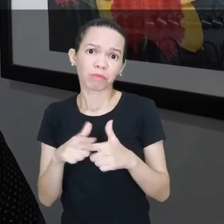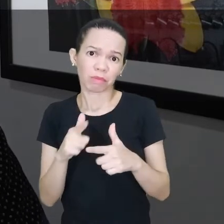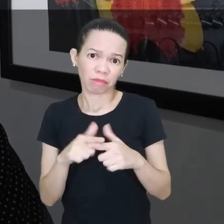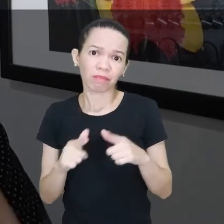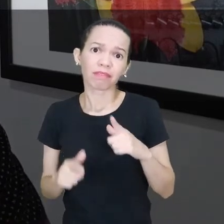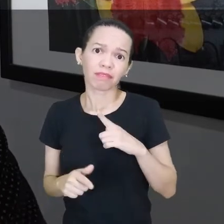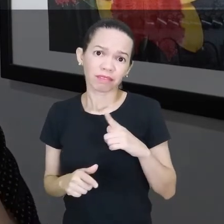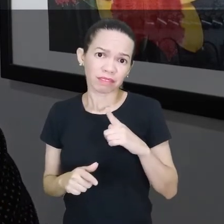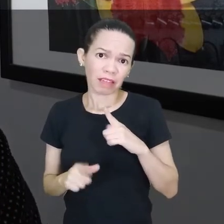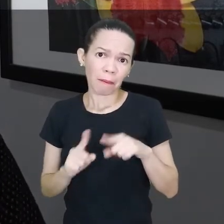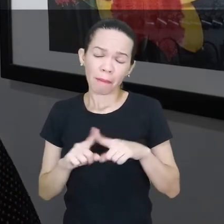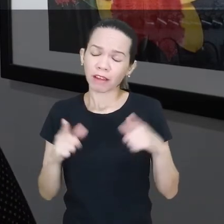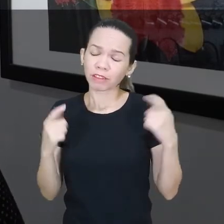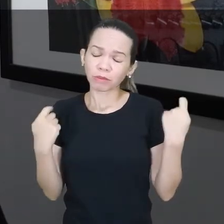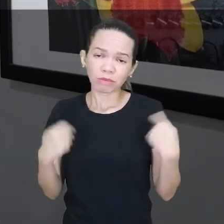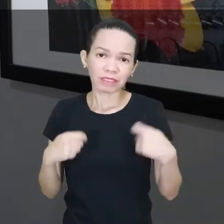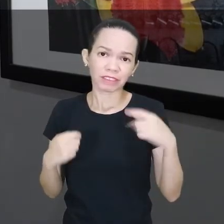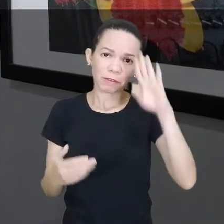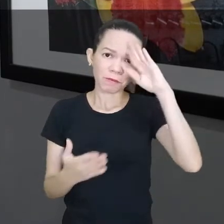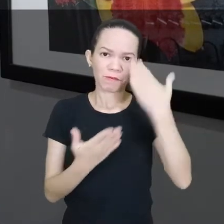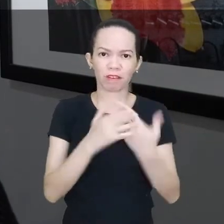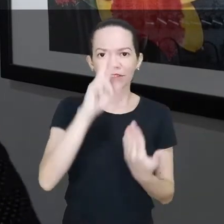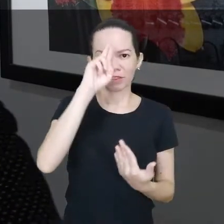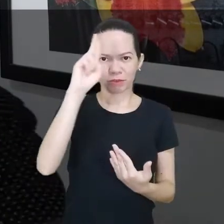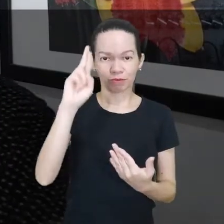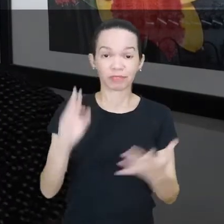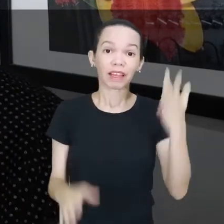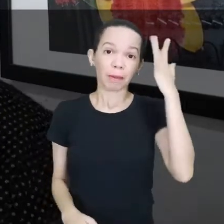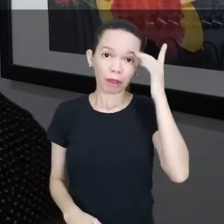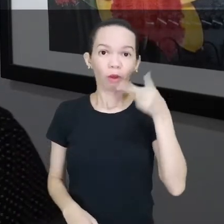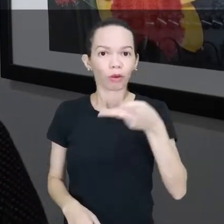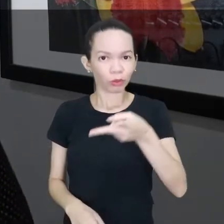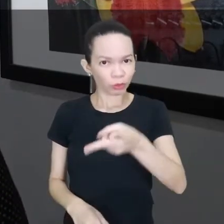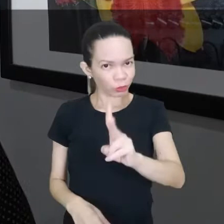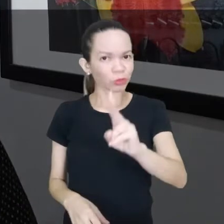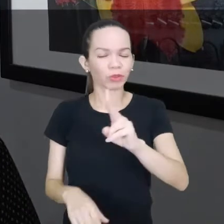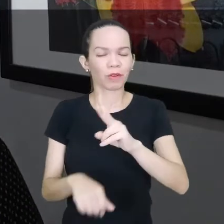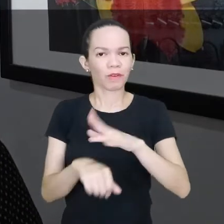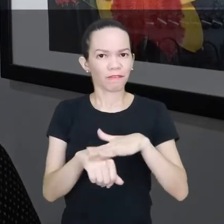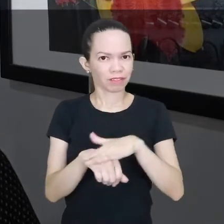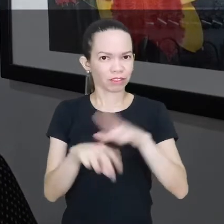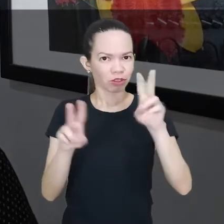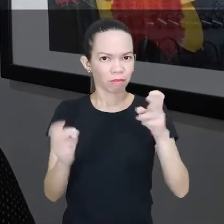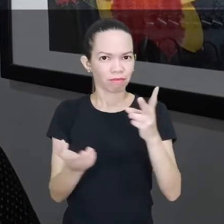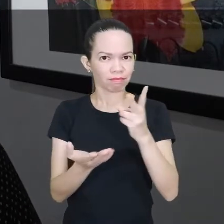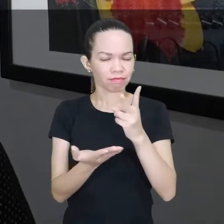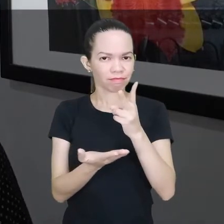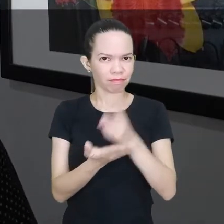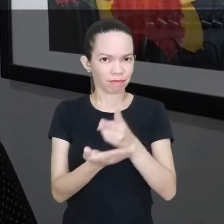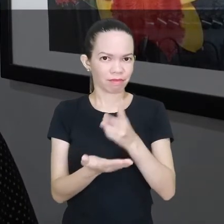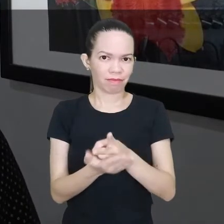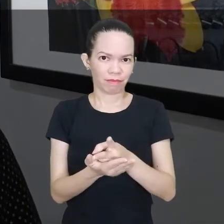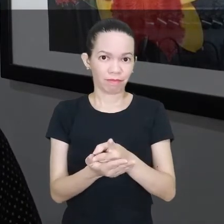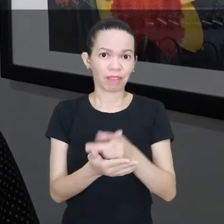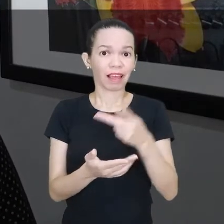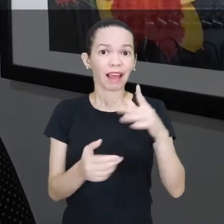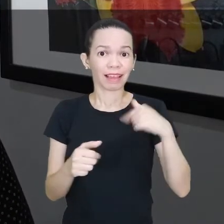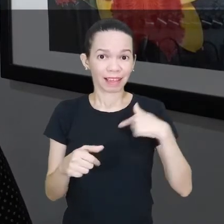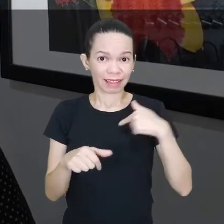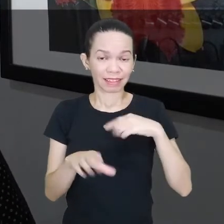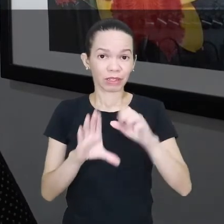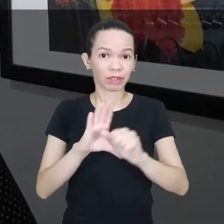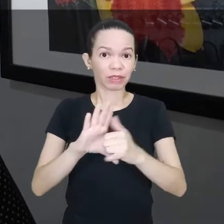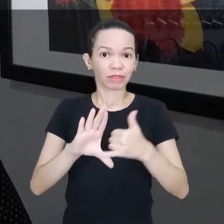Ok? Nós vamos continuar conversando sobre esse assunto amanhã. Eu espero que nesse café você seja abençoado. Não se esqueça aí de fazer sua inscrição em